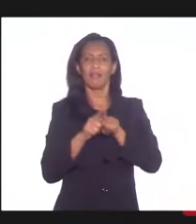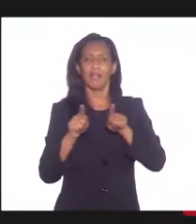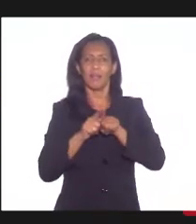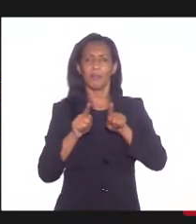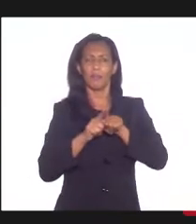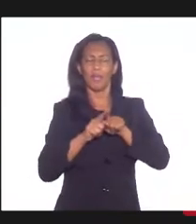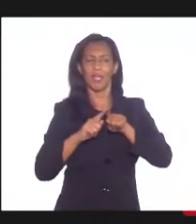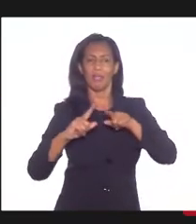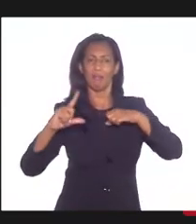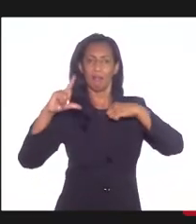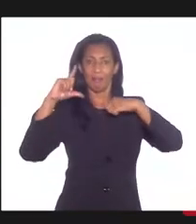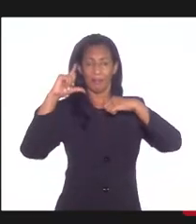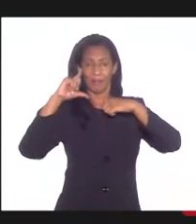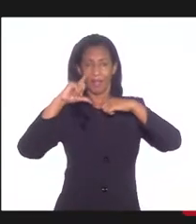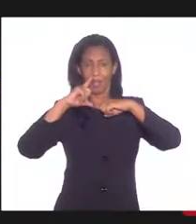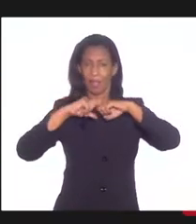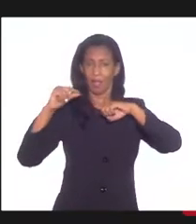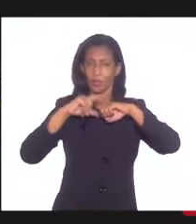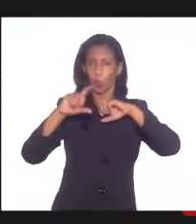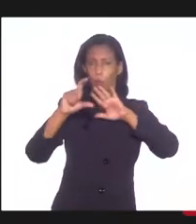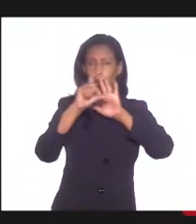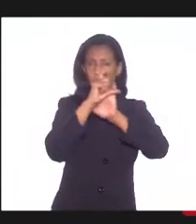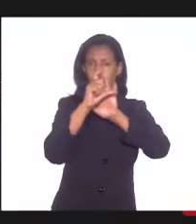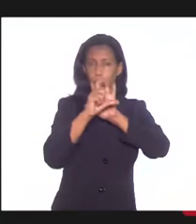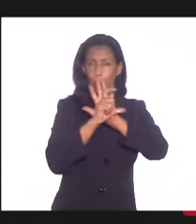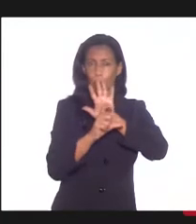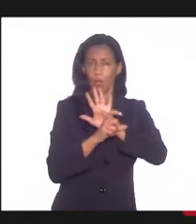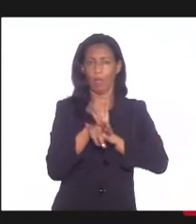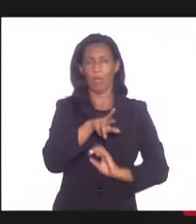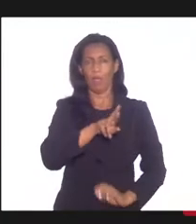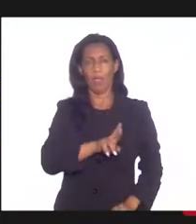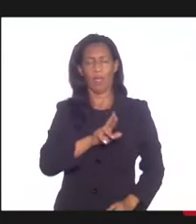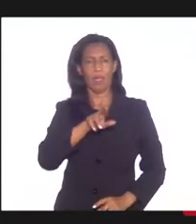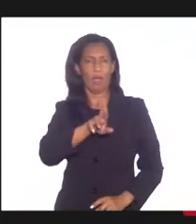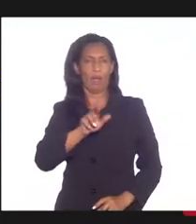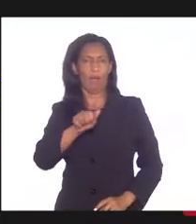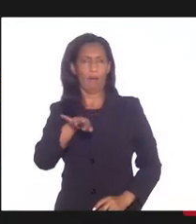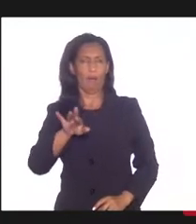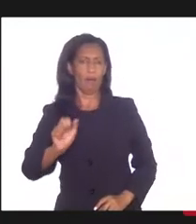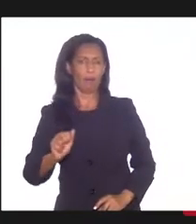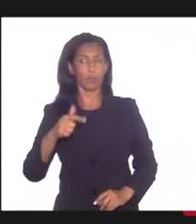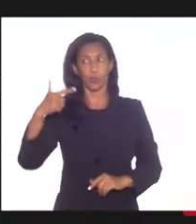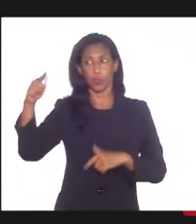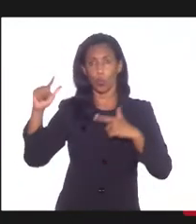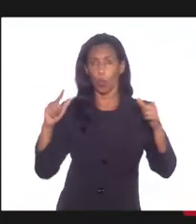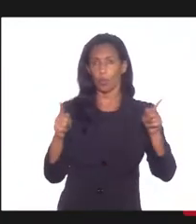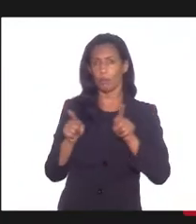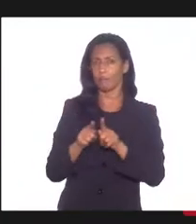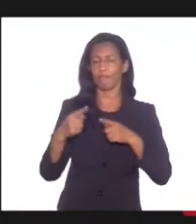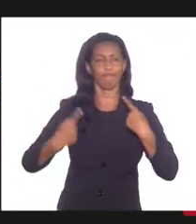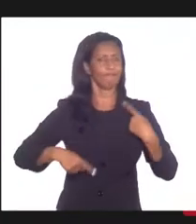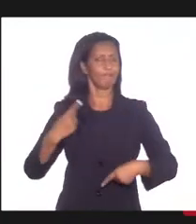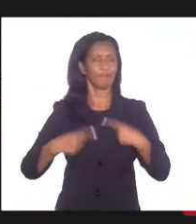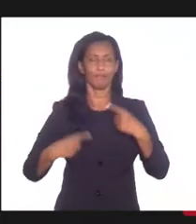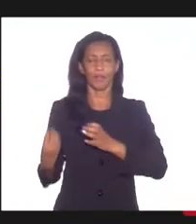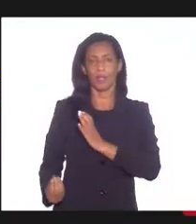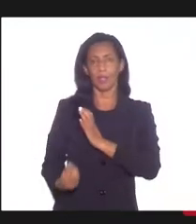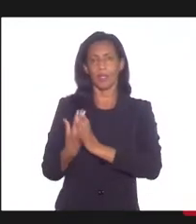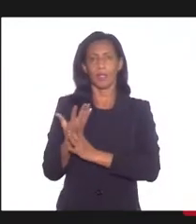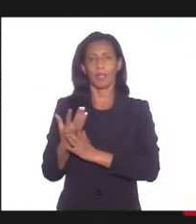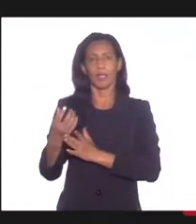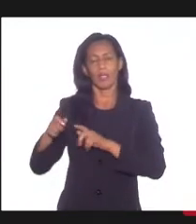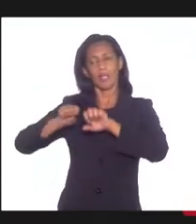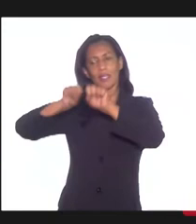valores de gás, como Henry Hub e outras que a gente não discutiu ainda em criar